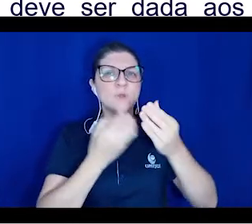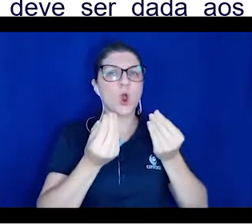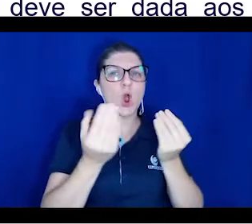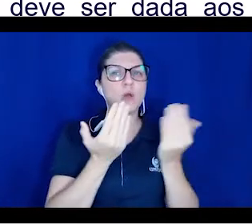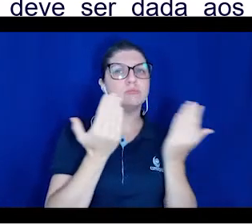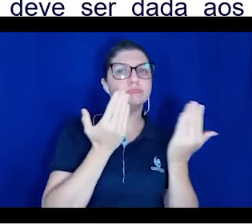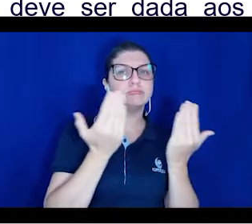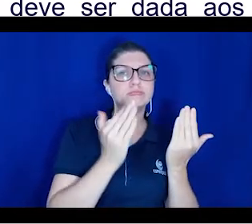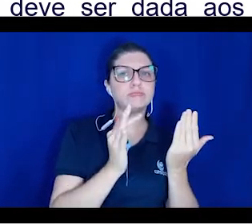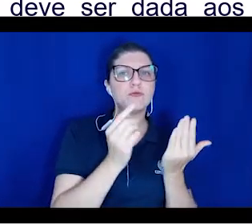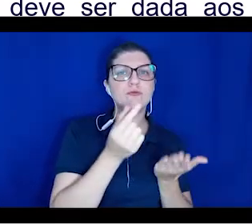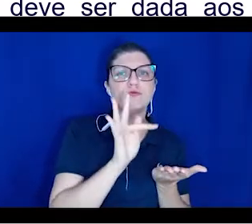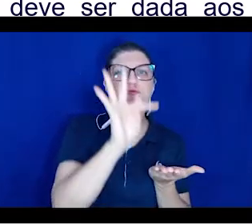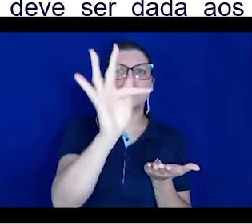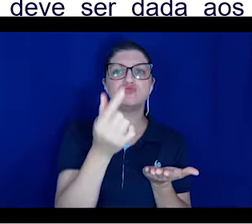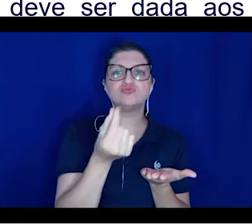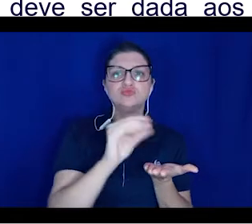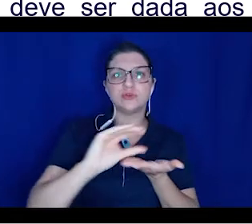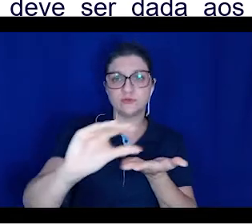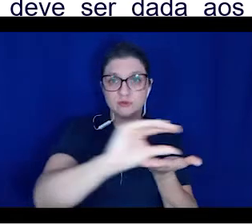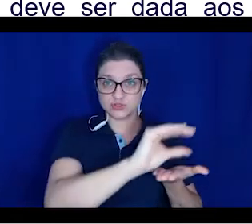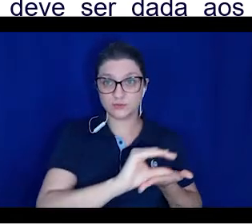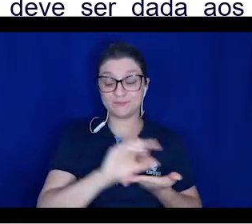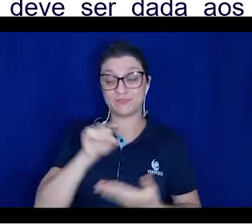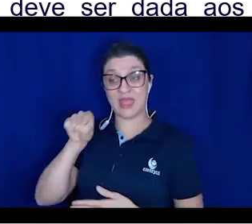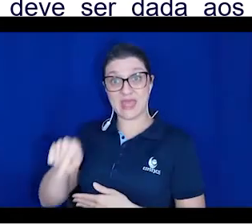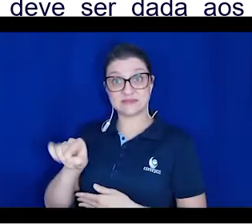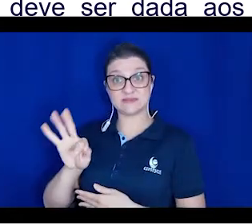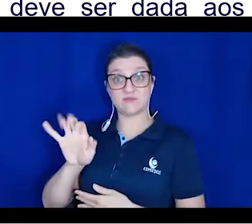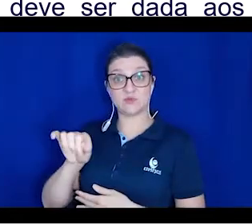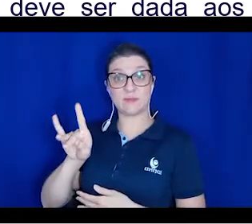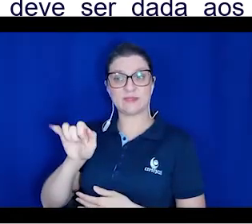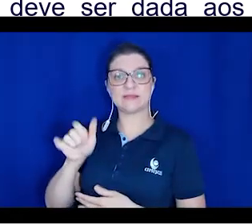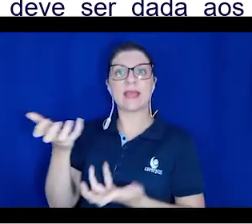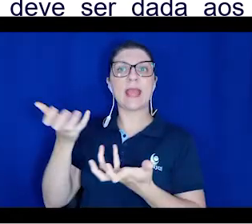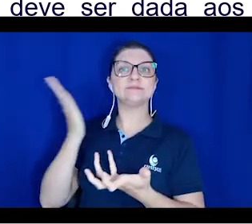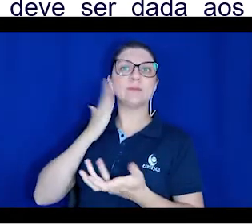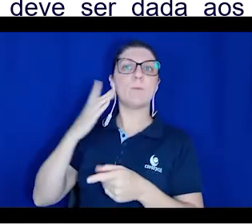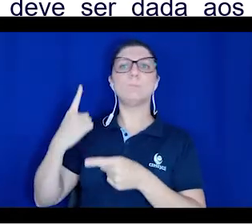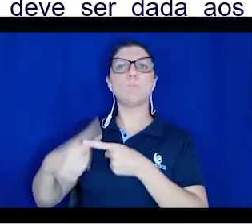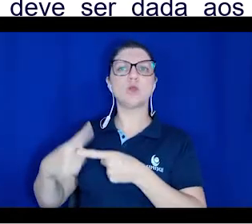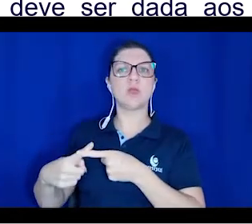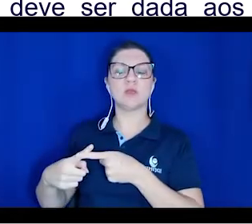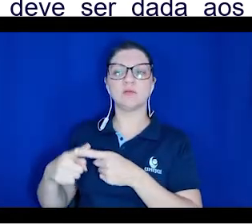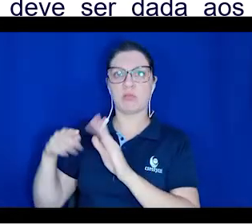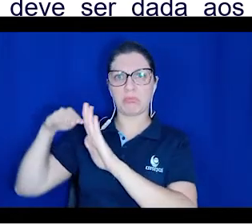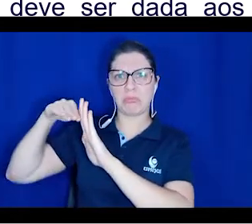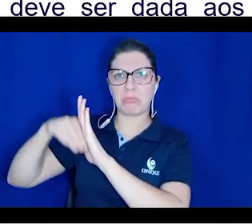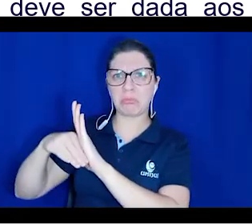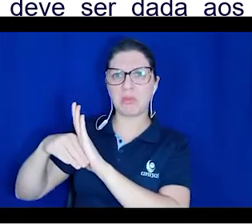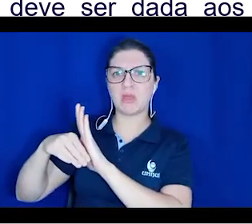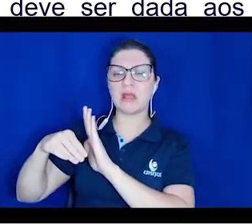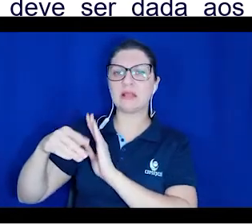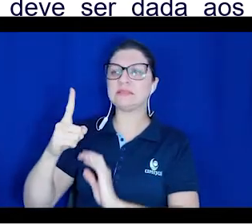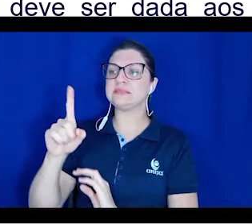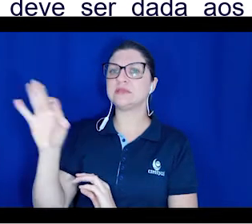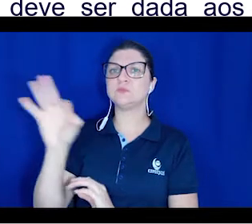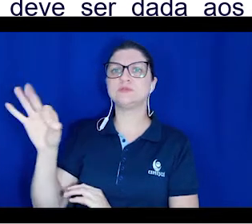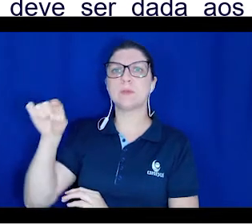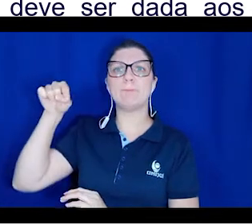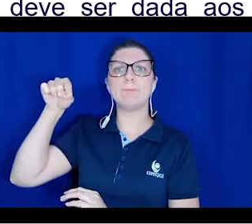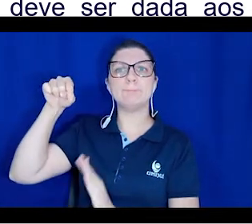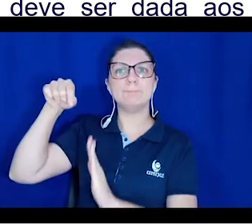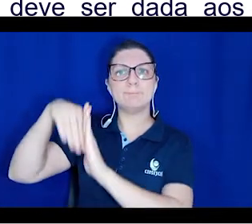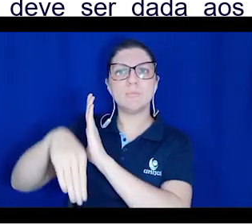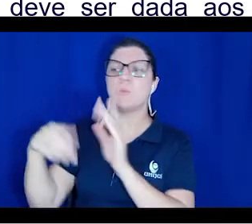prazo. Já o fundamentalista, ele sempre quer saber o porquê. Mas por que caiu 10%? Bom, caiu